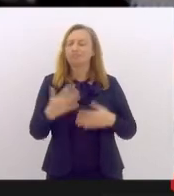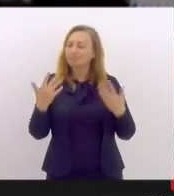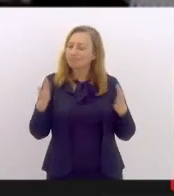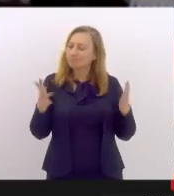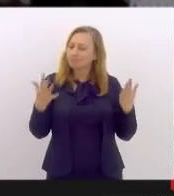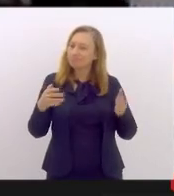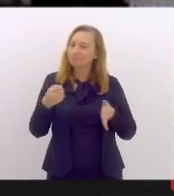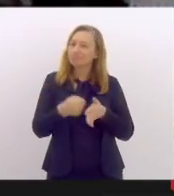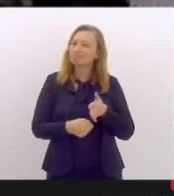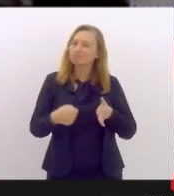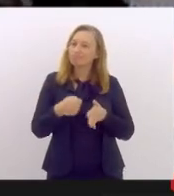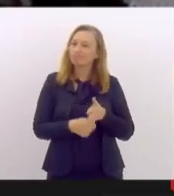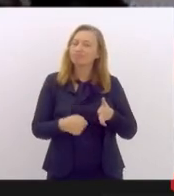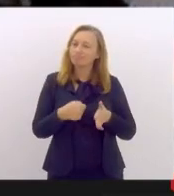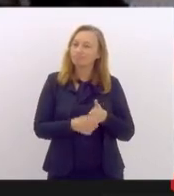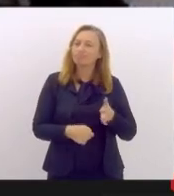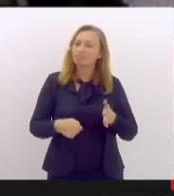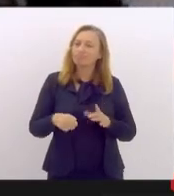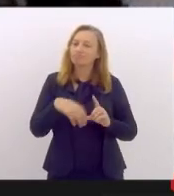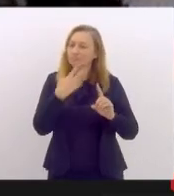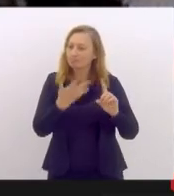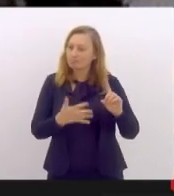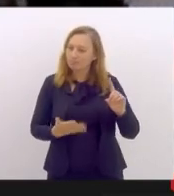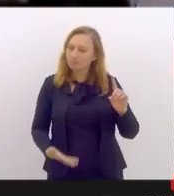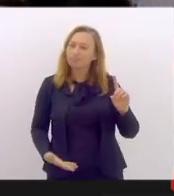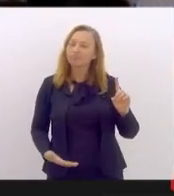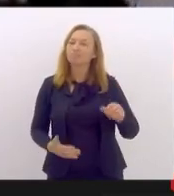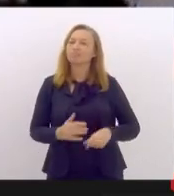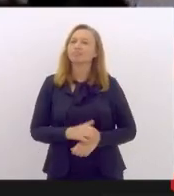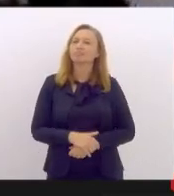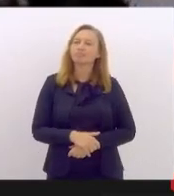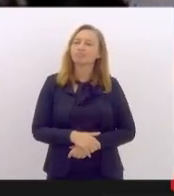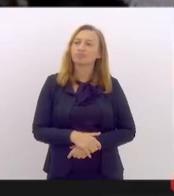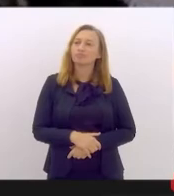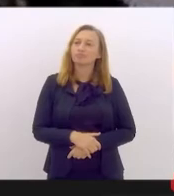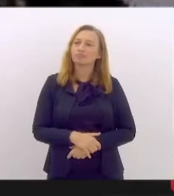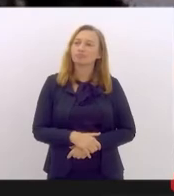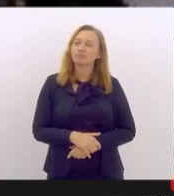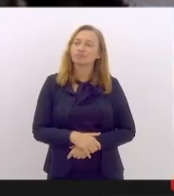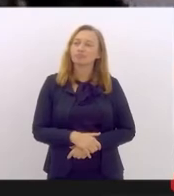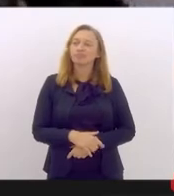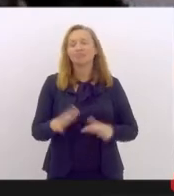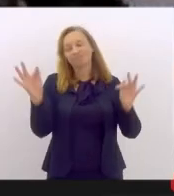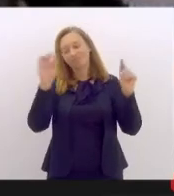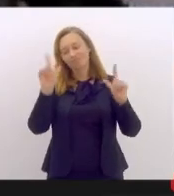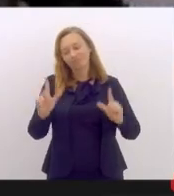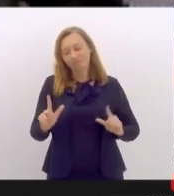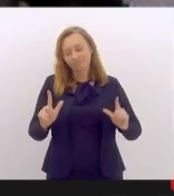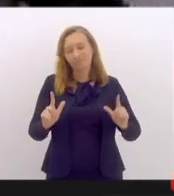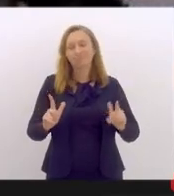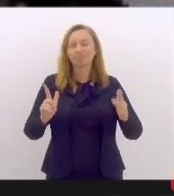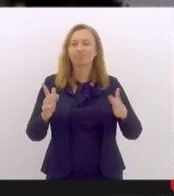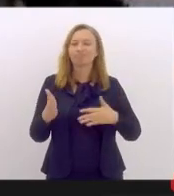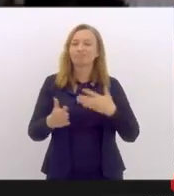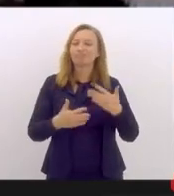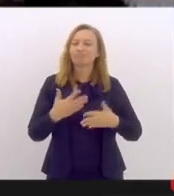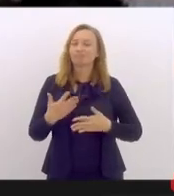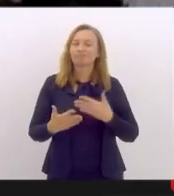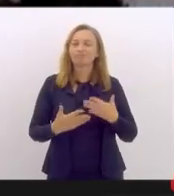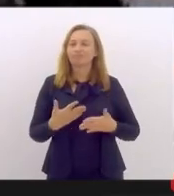e essa homenagem póstuma da família da super feliz super agradecida